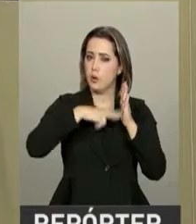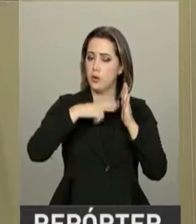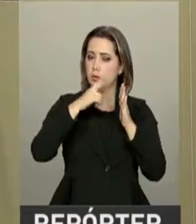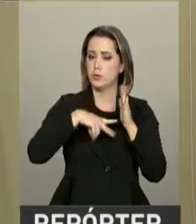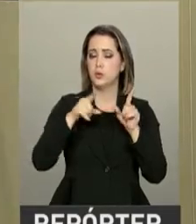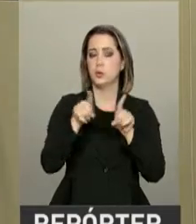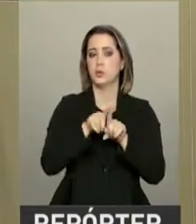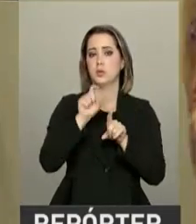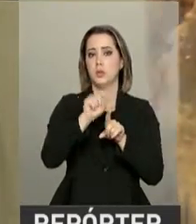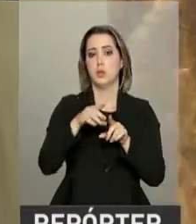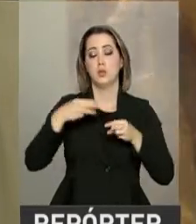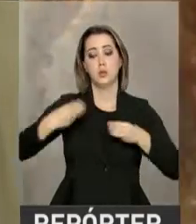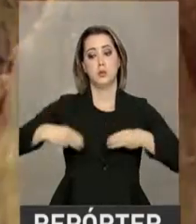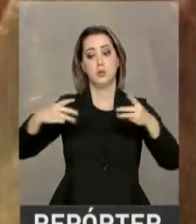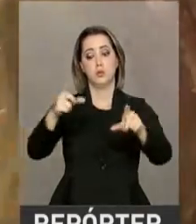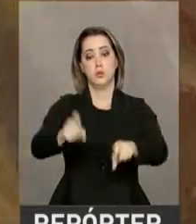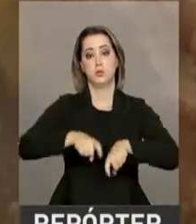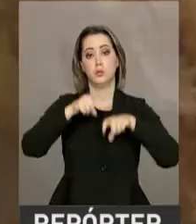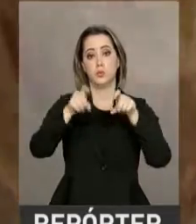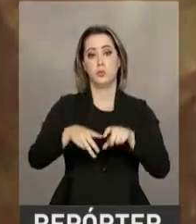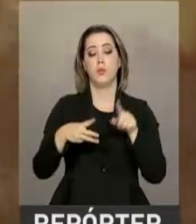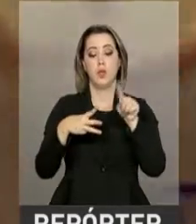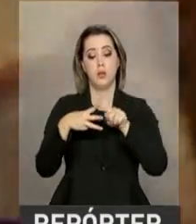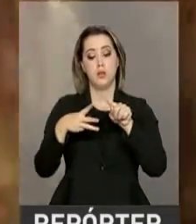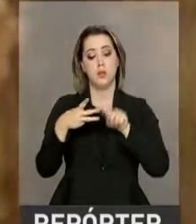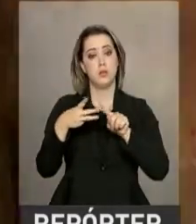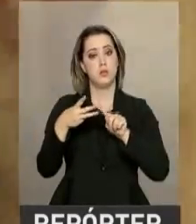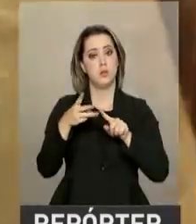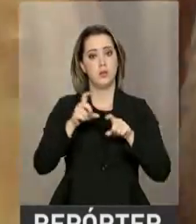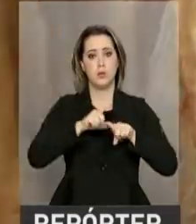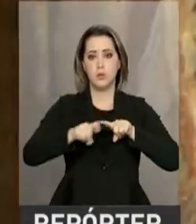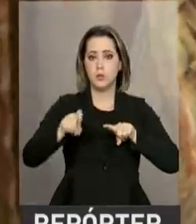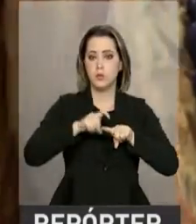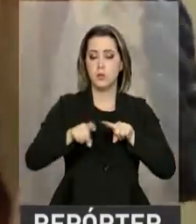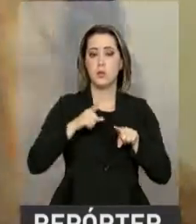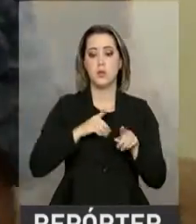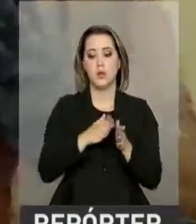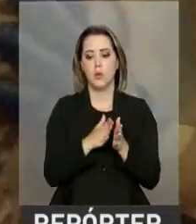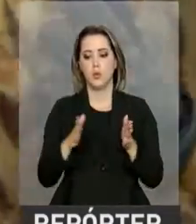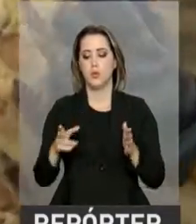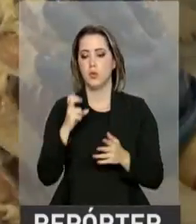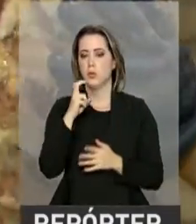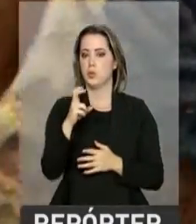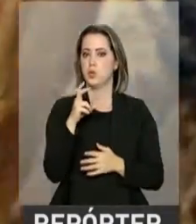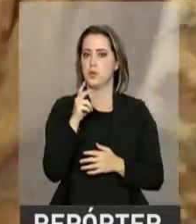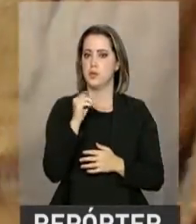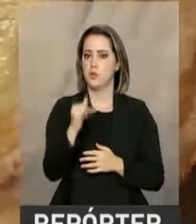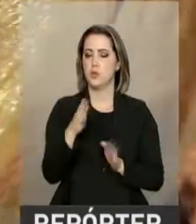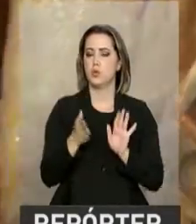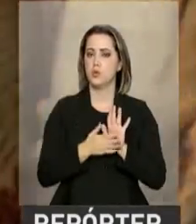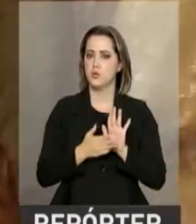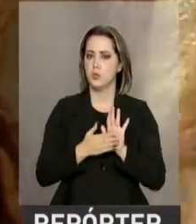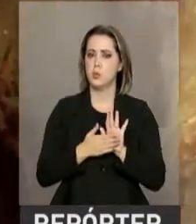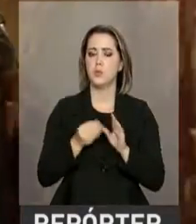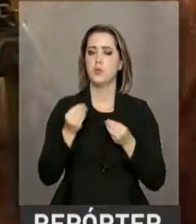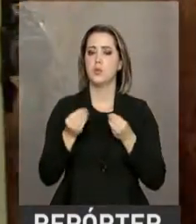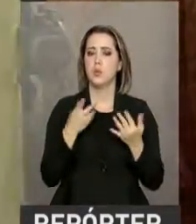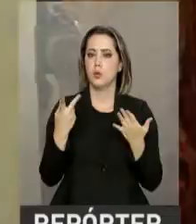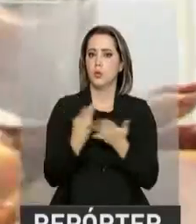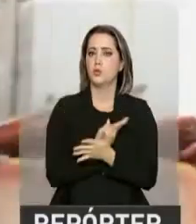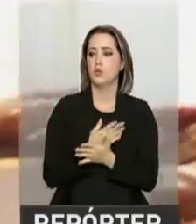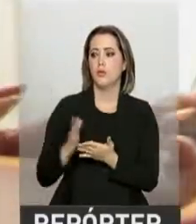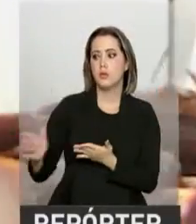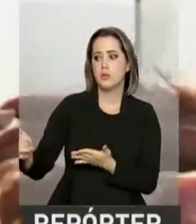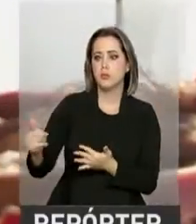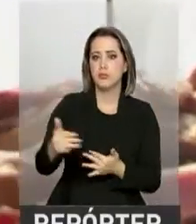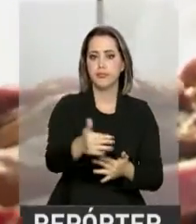souza ramos transmitir ip5 localizados no paraná tem um prazo de cinco dias para apresentar os procedimentos de recall